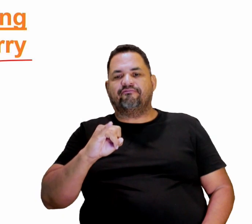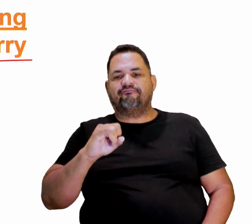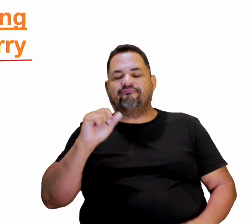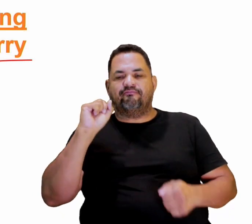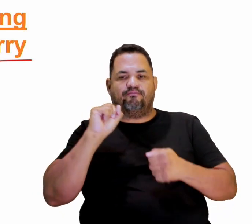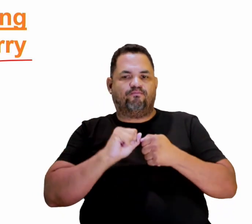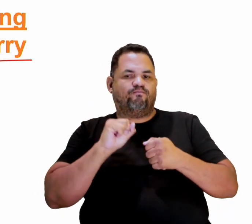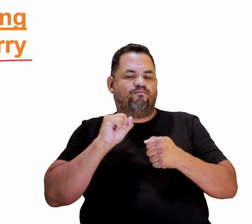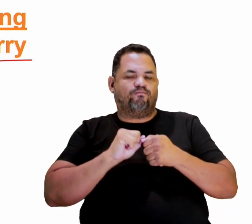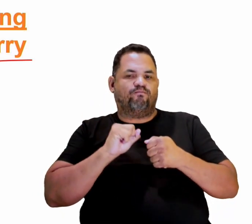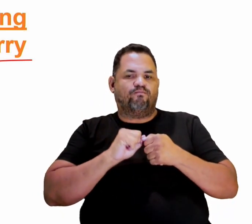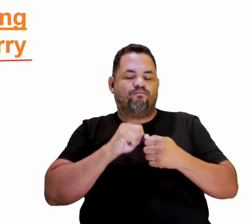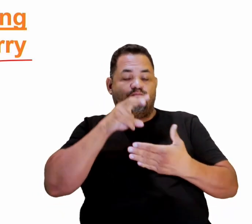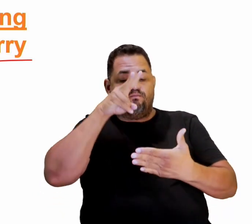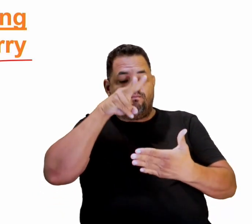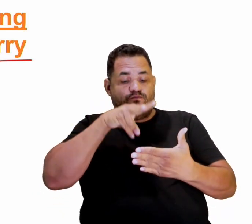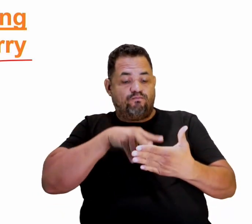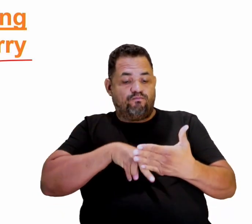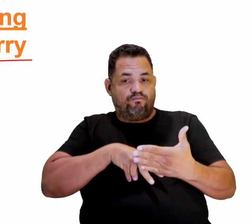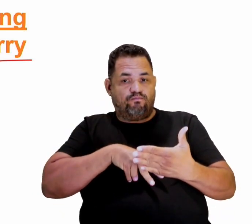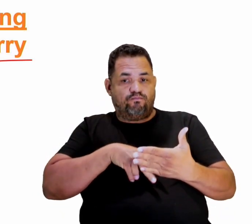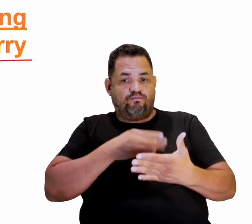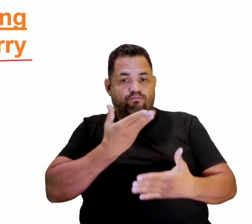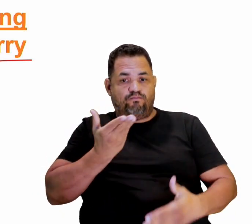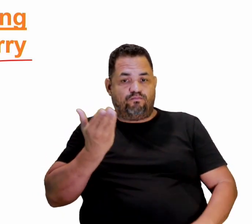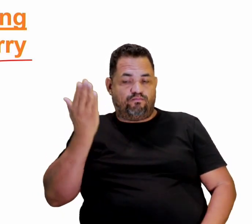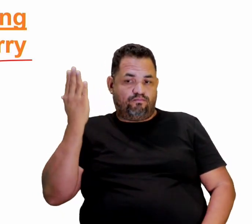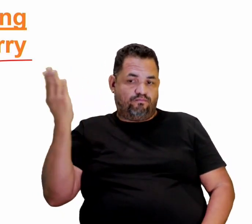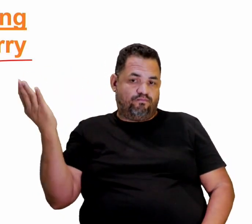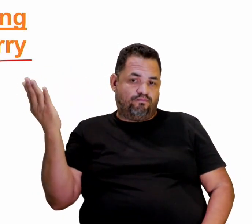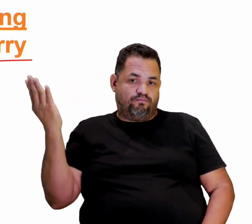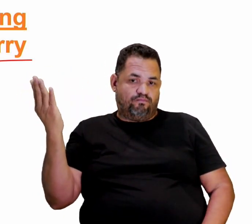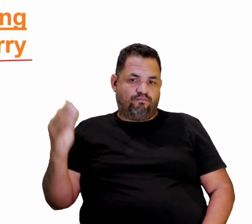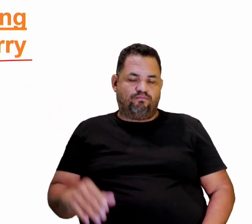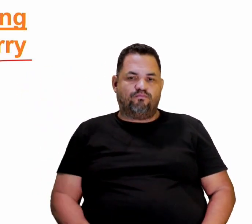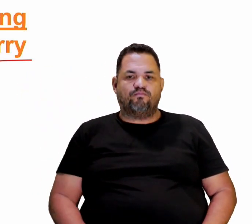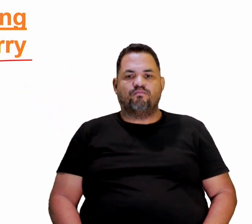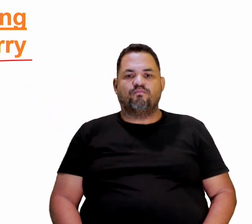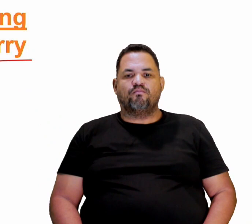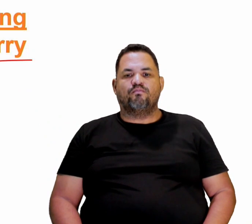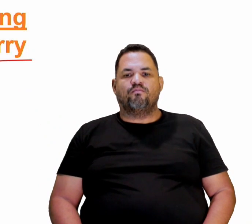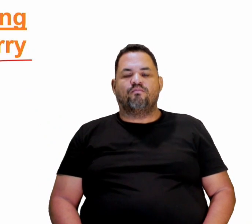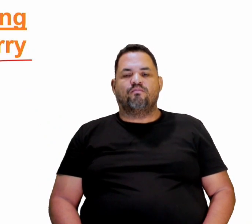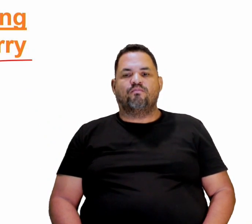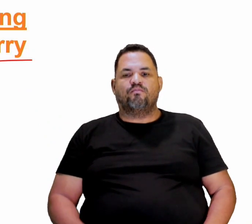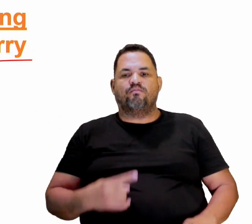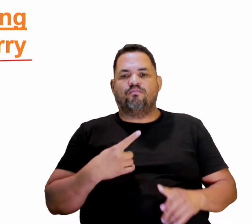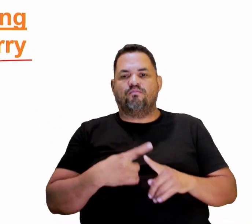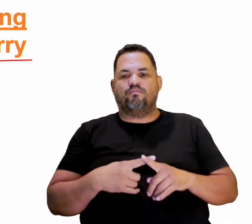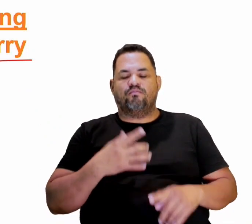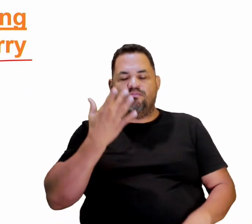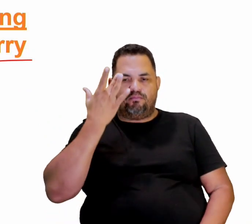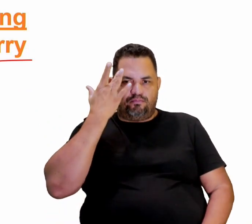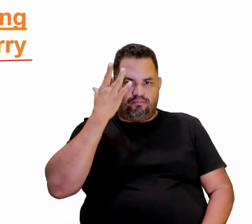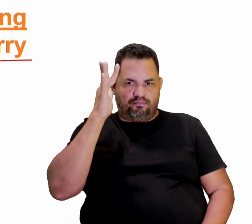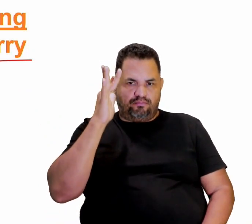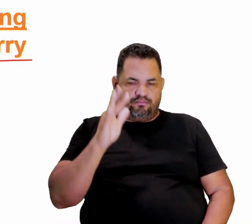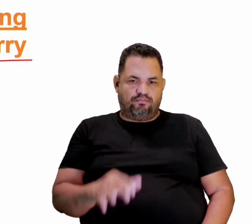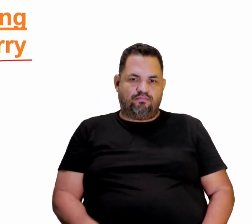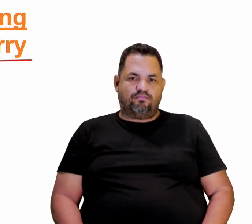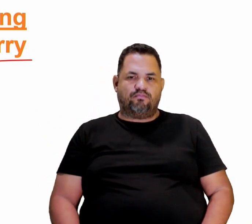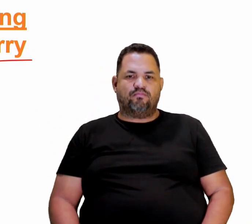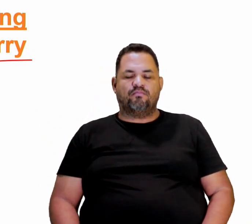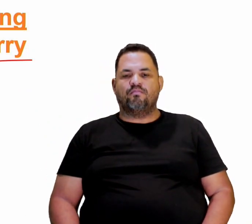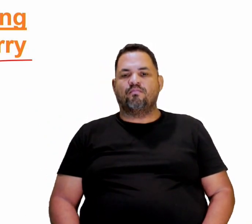ela vai ler Harry Potter ou então Harry Potter né porque eu não sei fazer obviamente